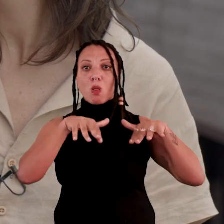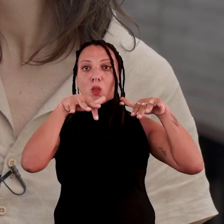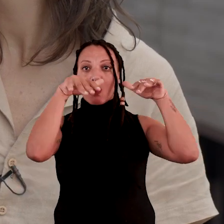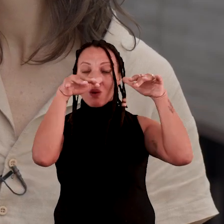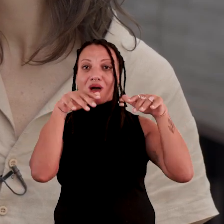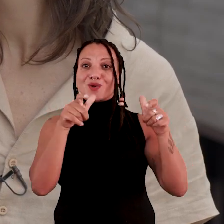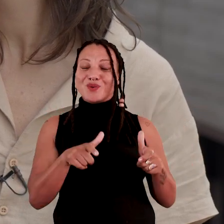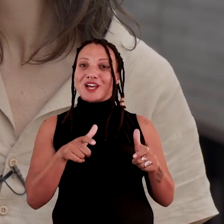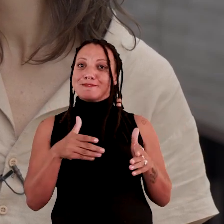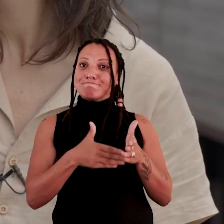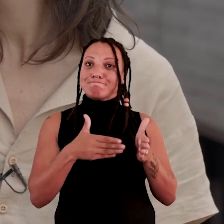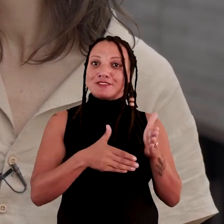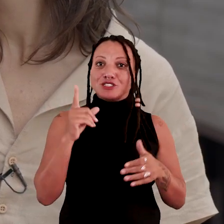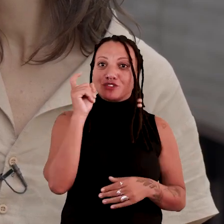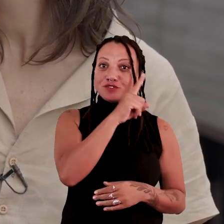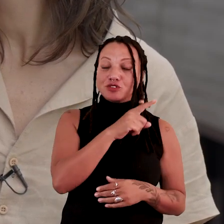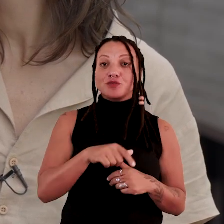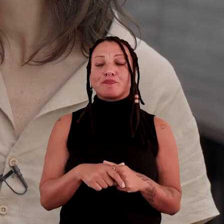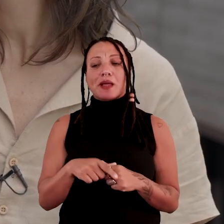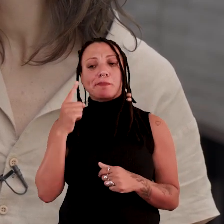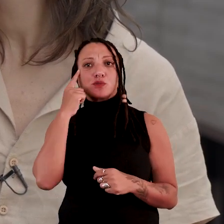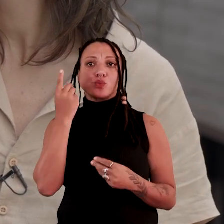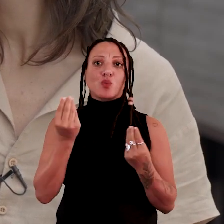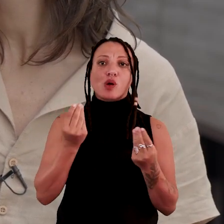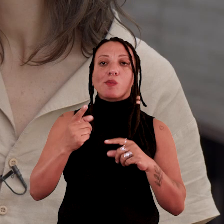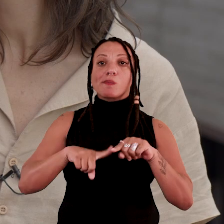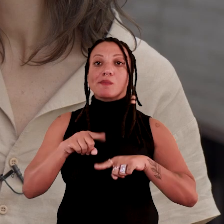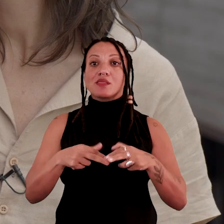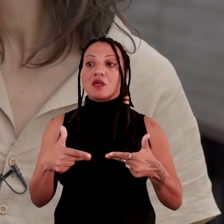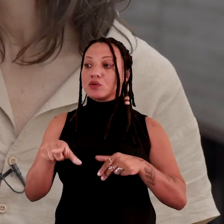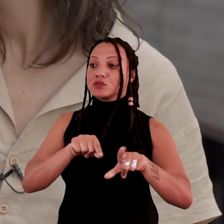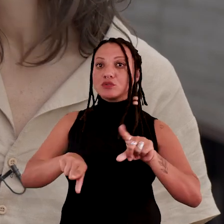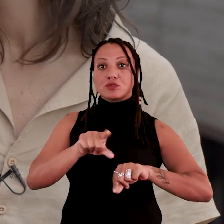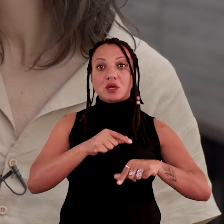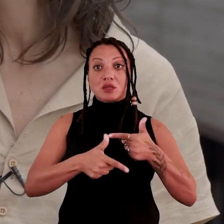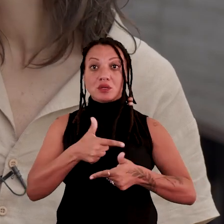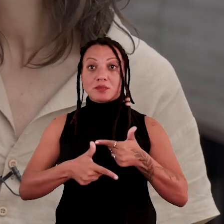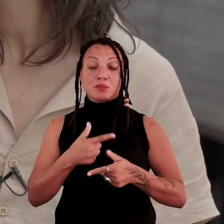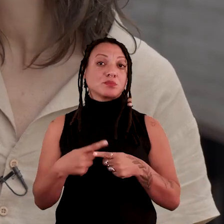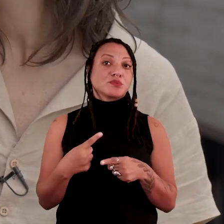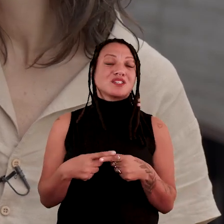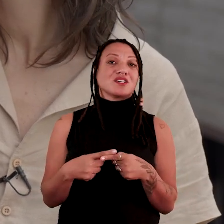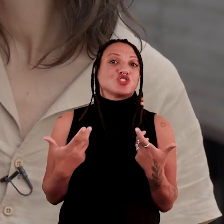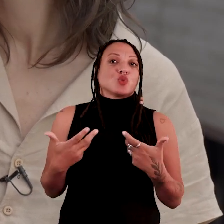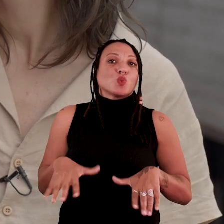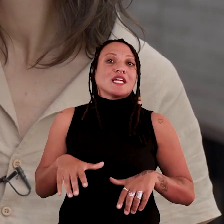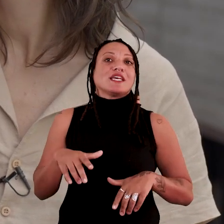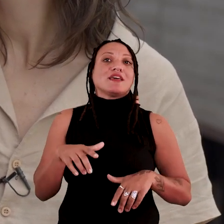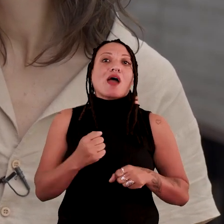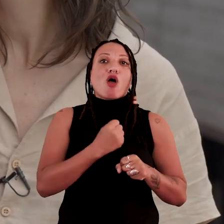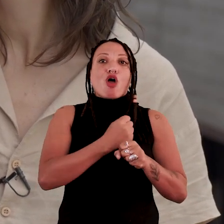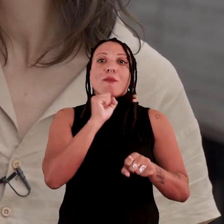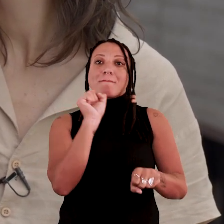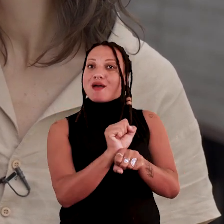exemplo, para que a gente não tivesse uma interrupção dessa obra? Foi por onde, né, o caminho que a gente aí